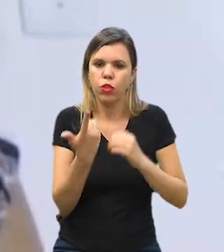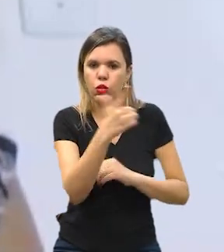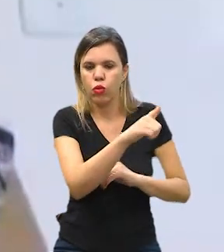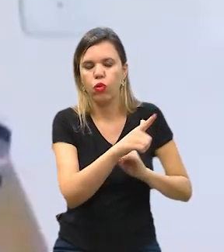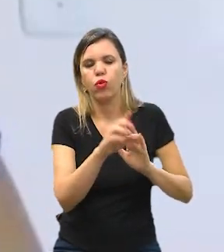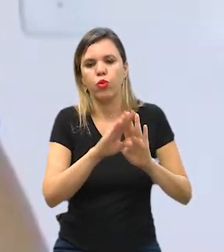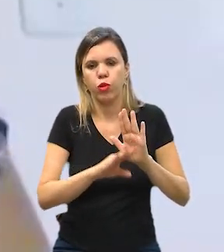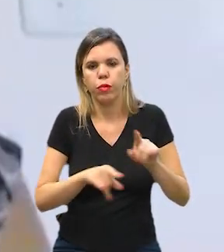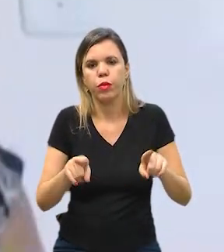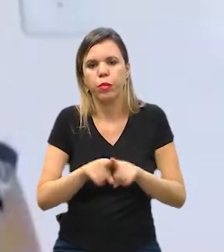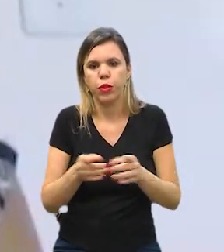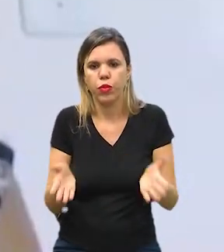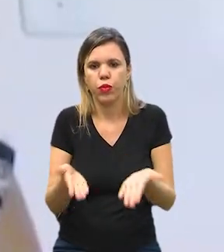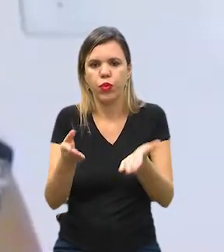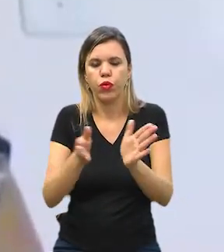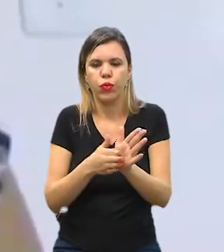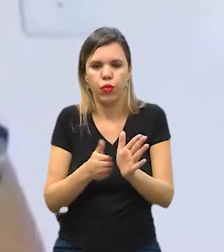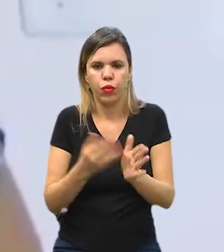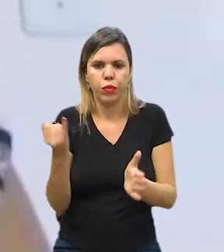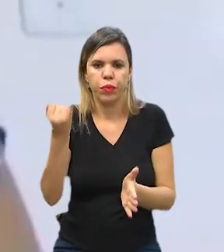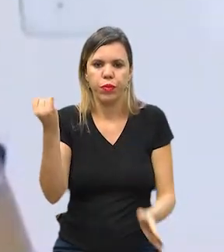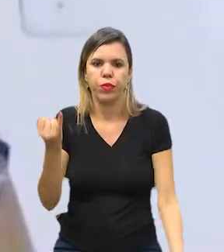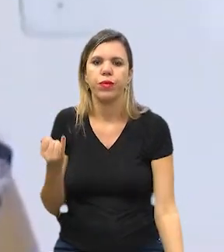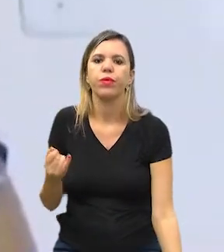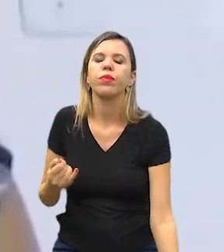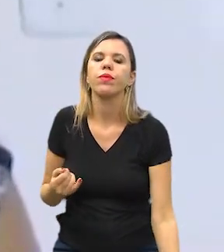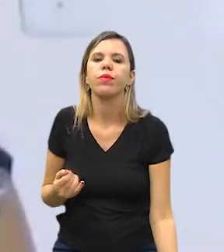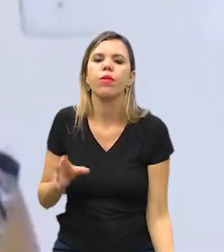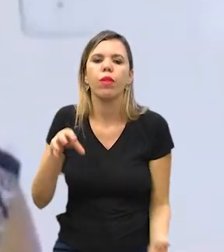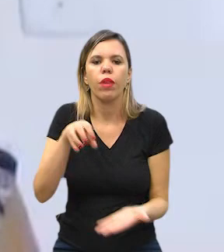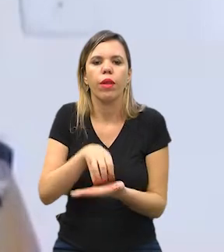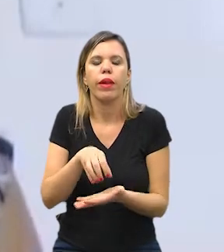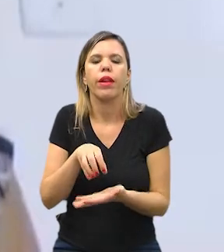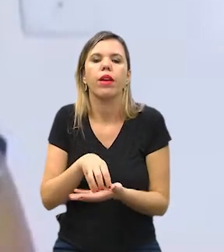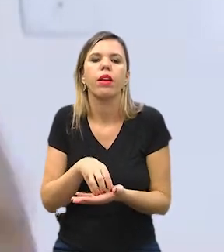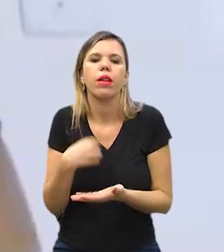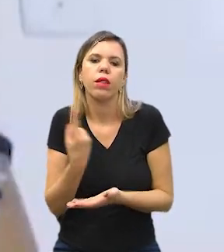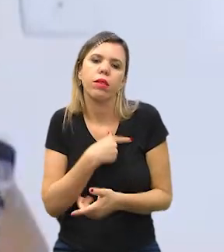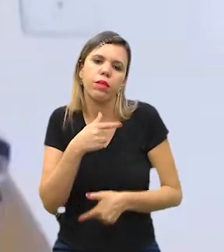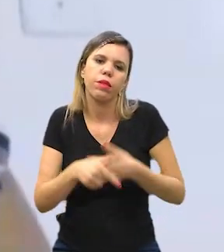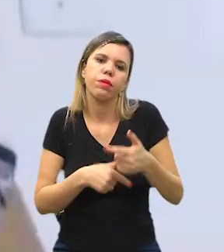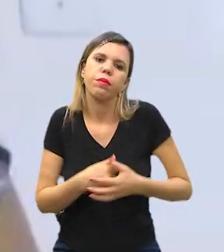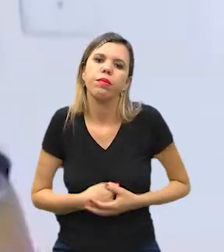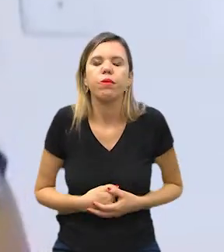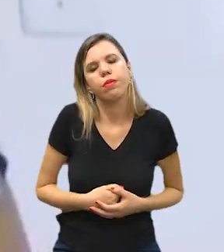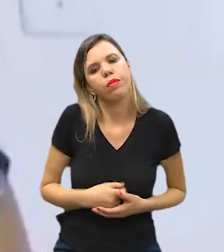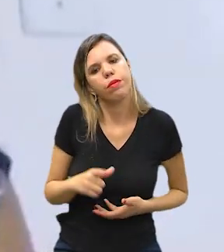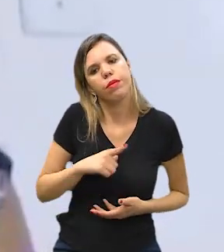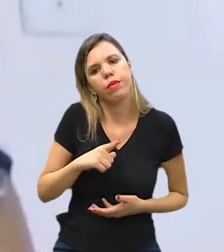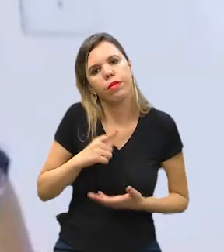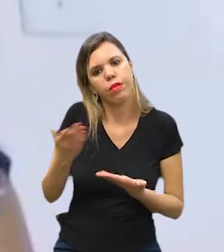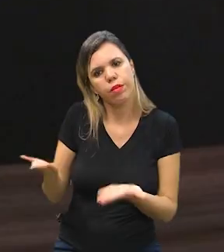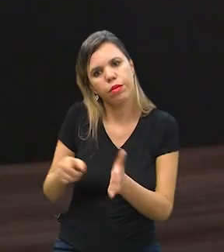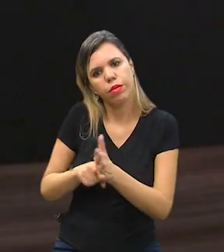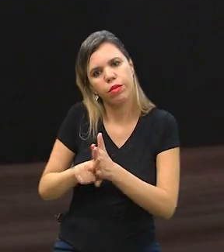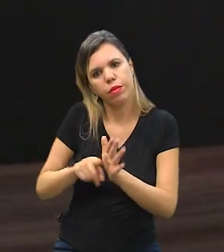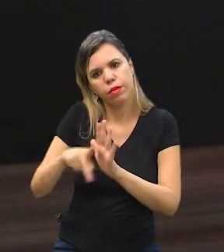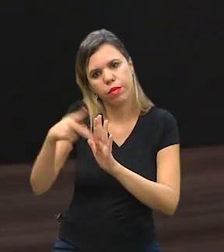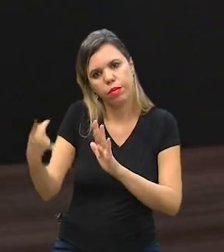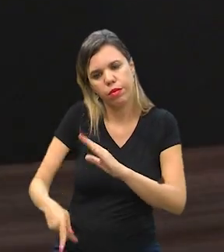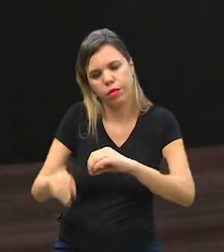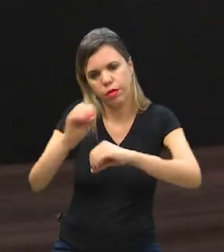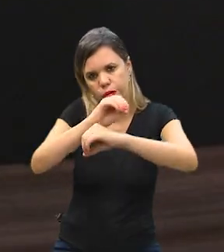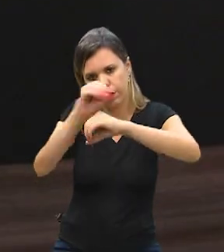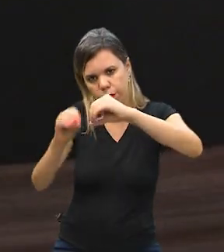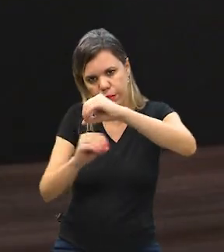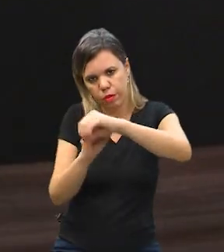programa Juventude, de outros programas, poder ofertar isso é muito importante e está no centro ali do nosso trabalho. A gente tem,